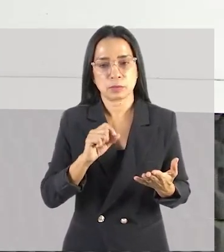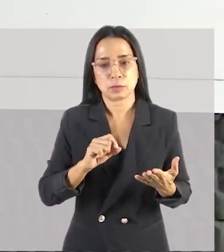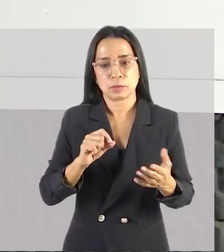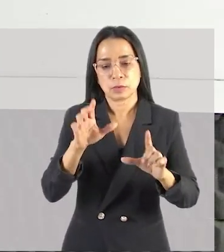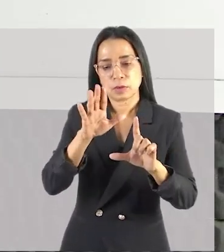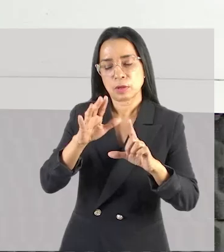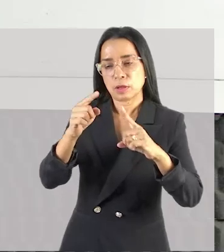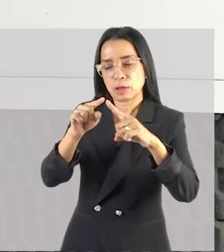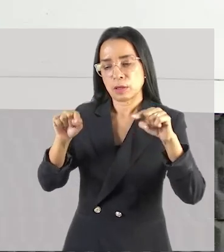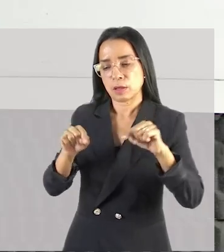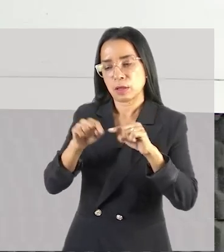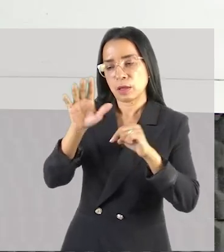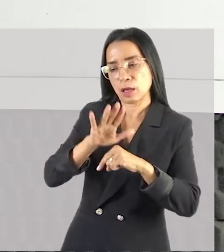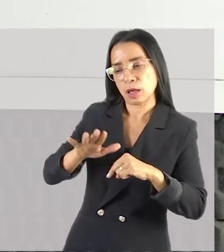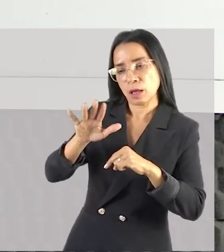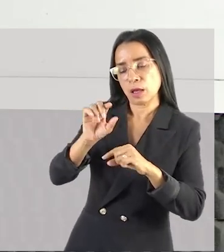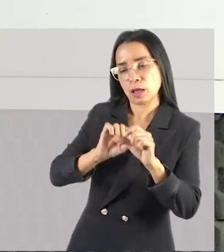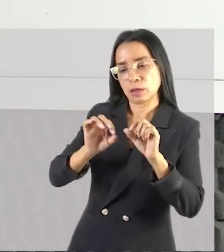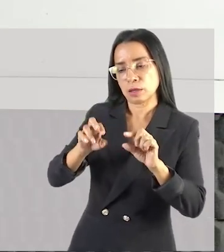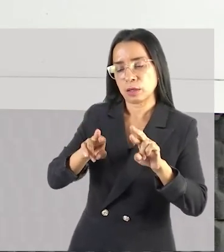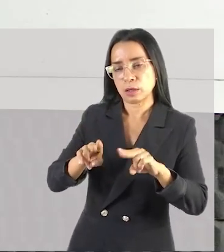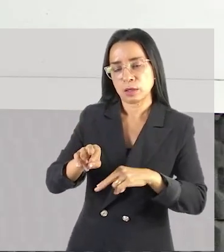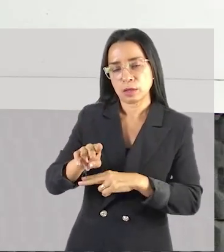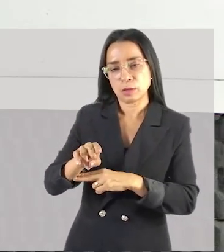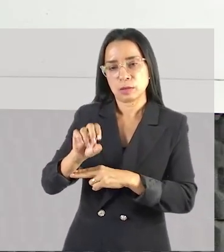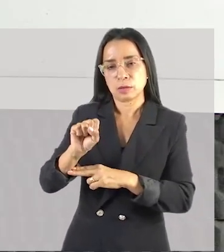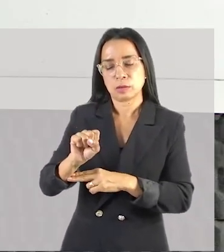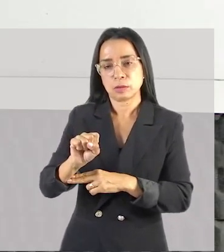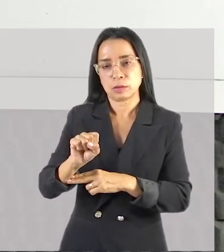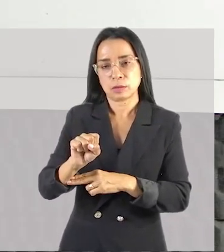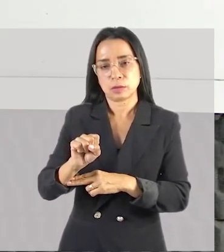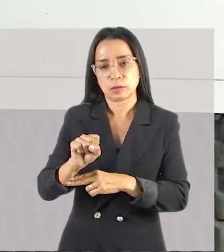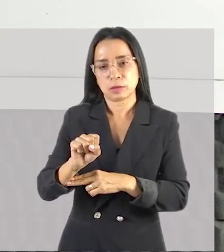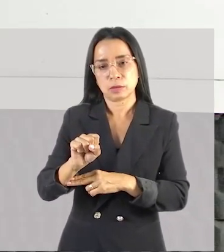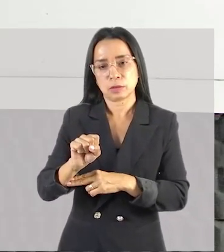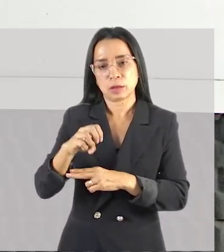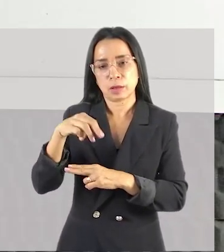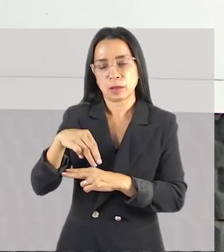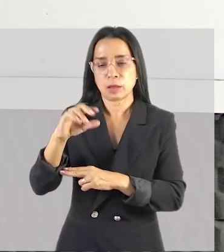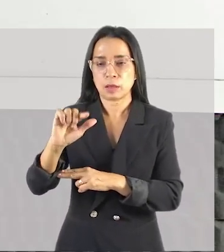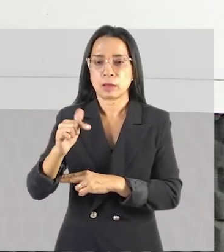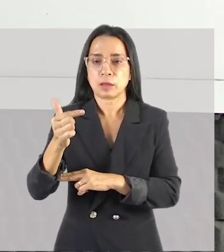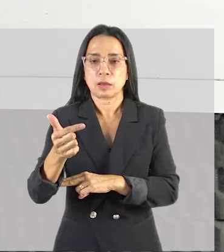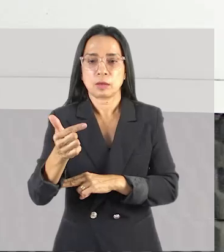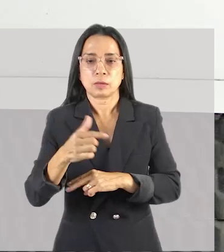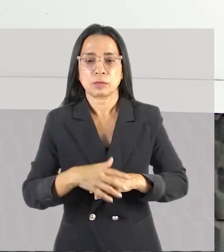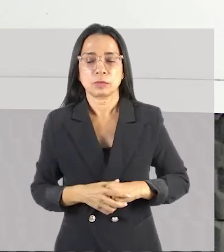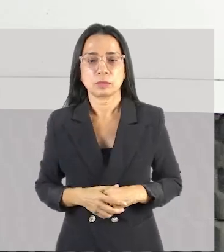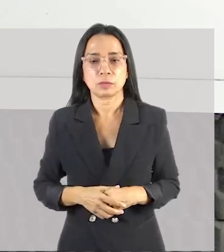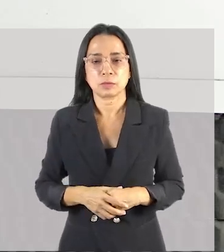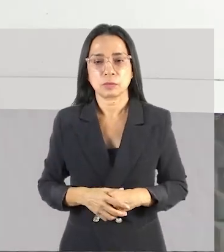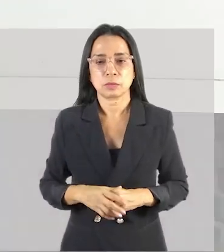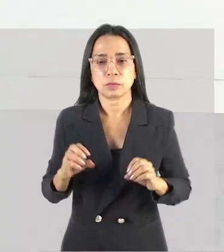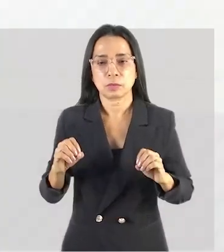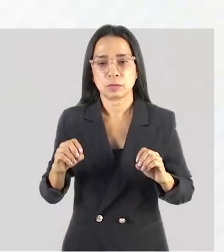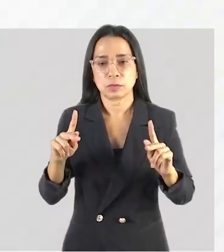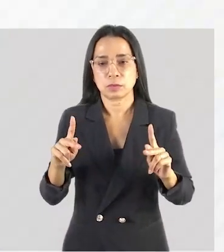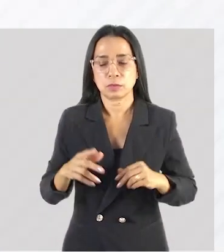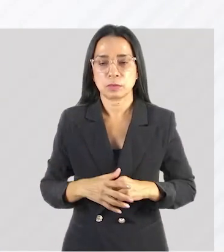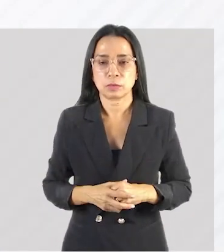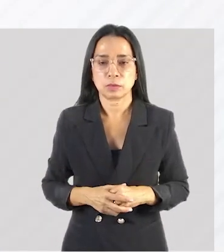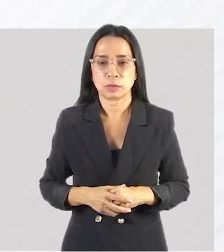área decorada igual a 8 metros quadrados. Ok? E